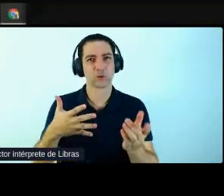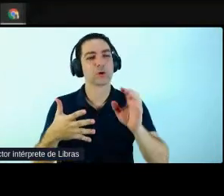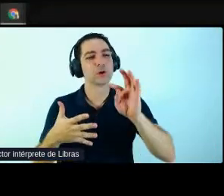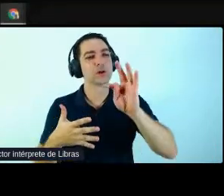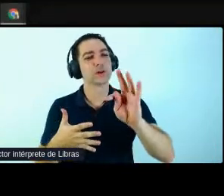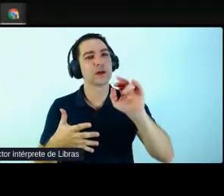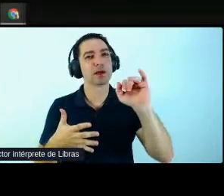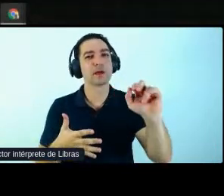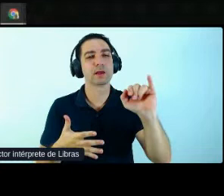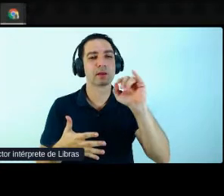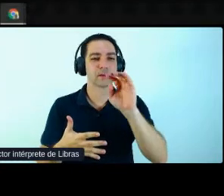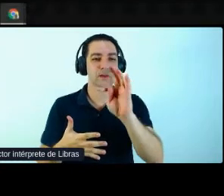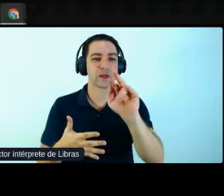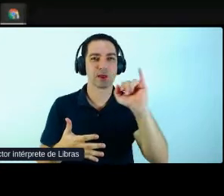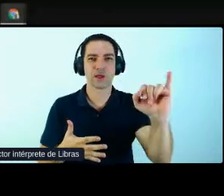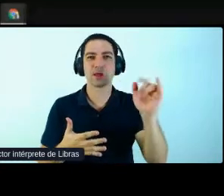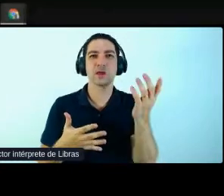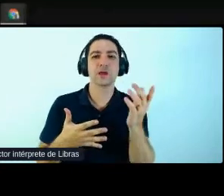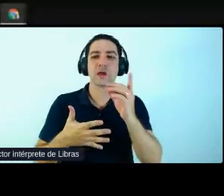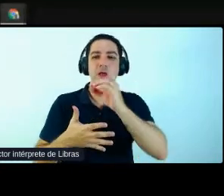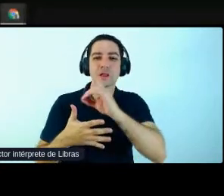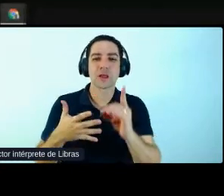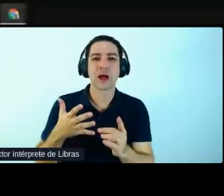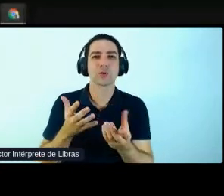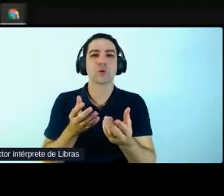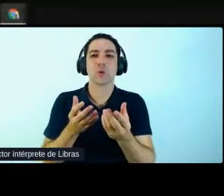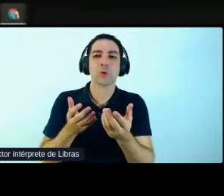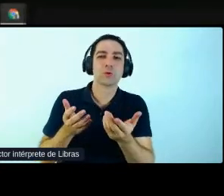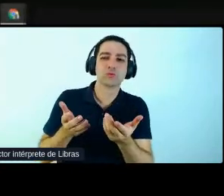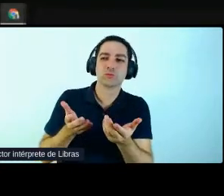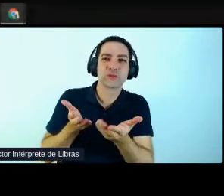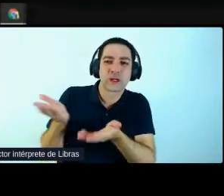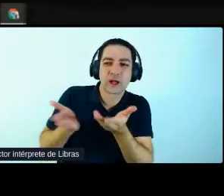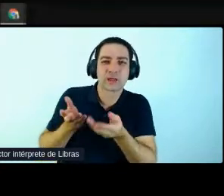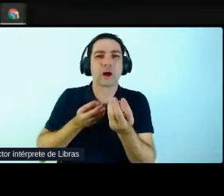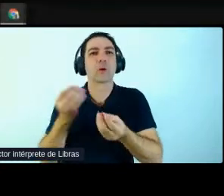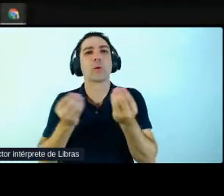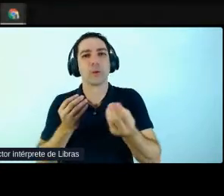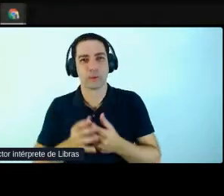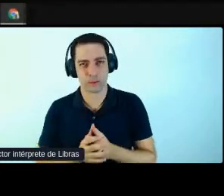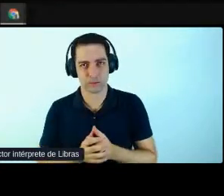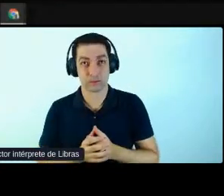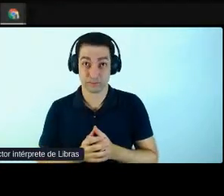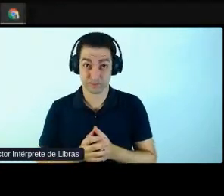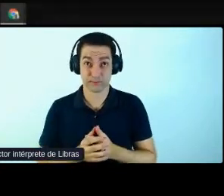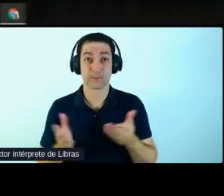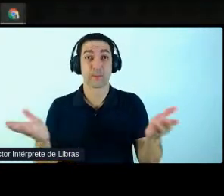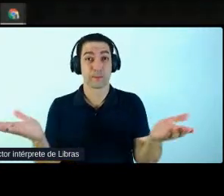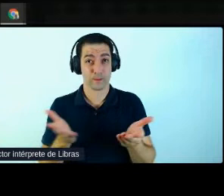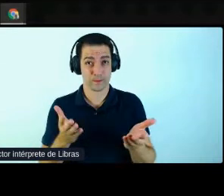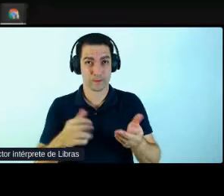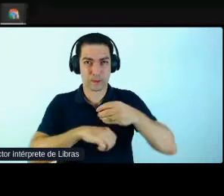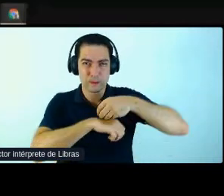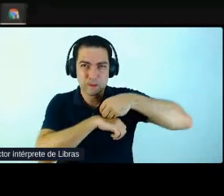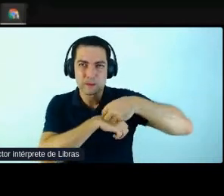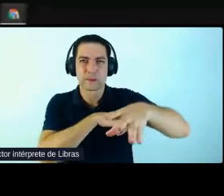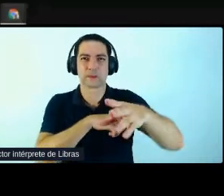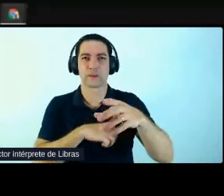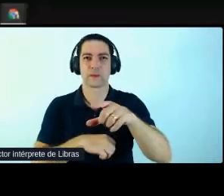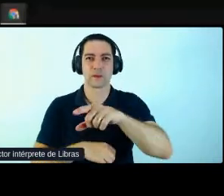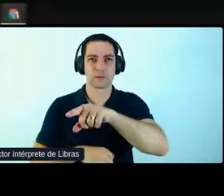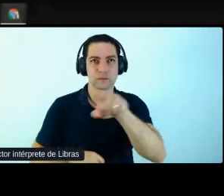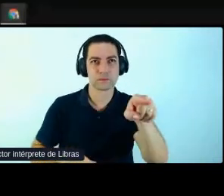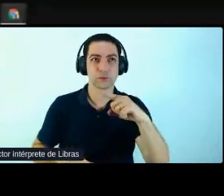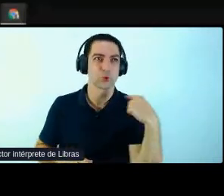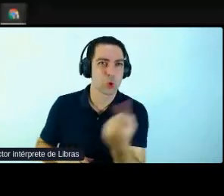vai usar como base para a gente lançar um olhar e refletir sobre questões sobre sexo dentro